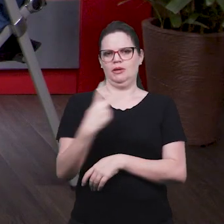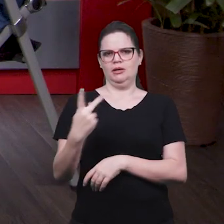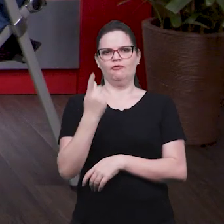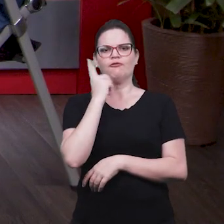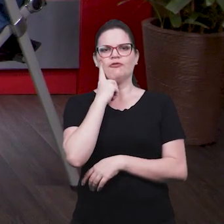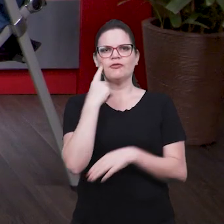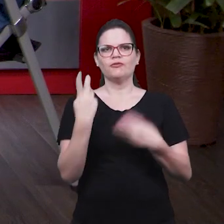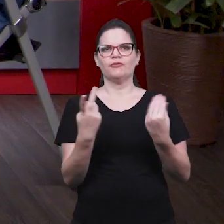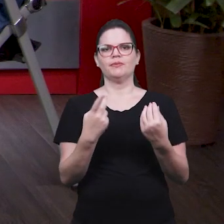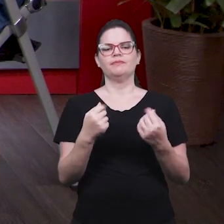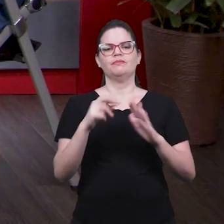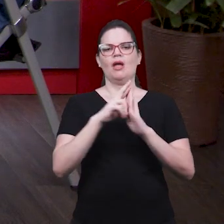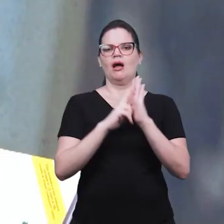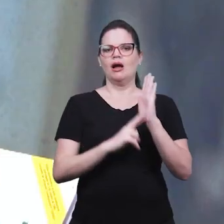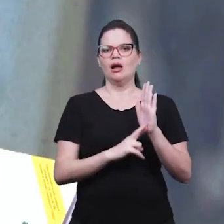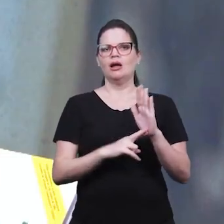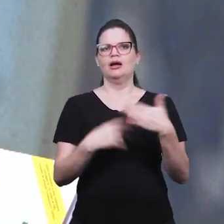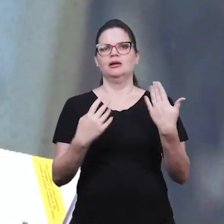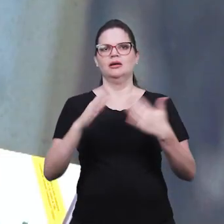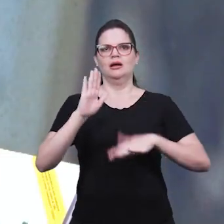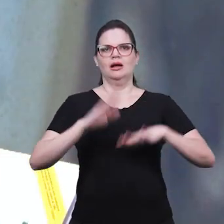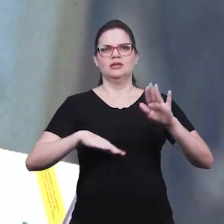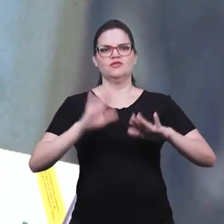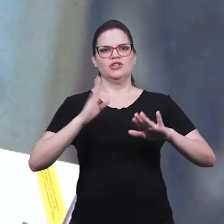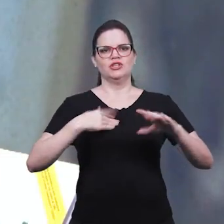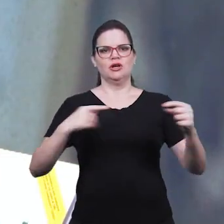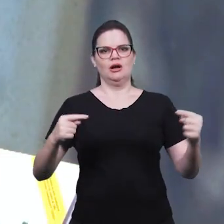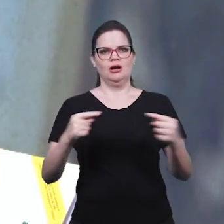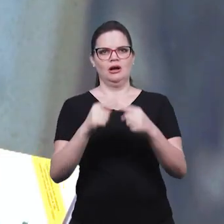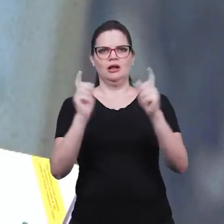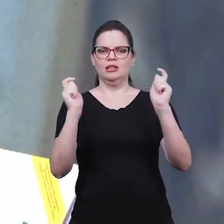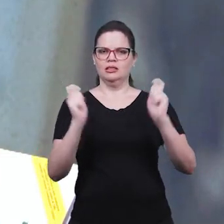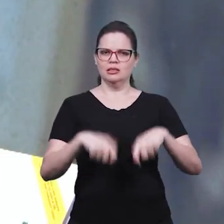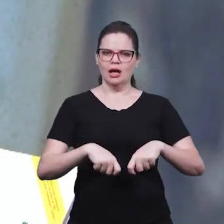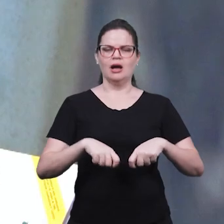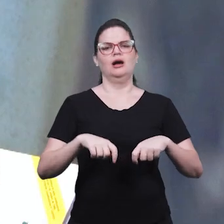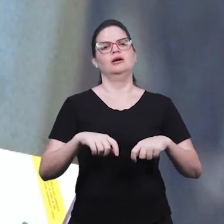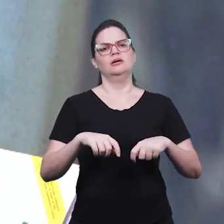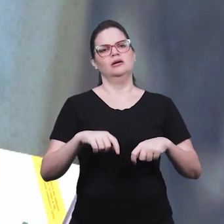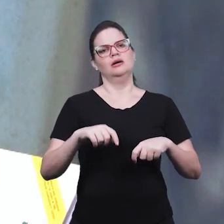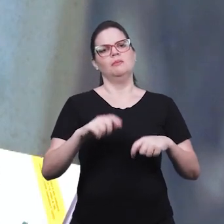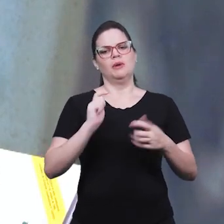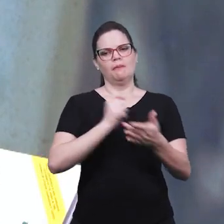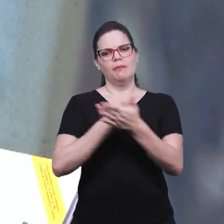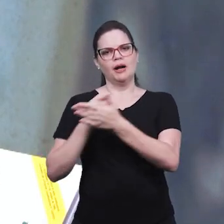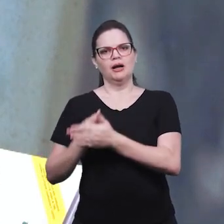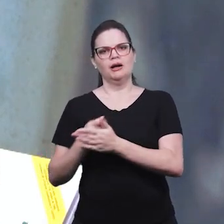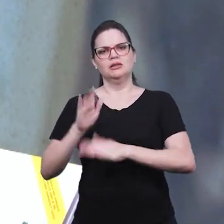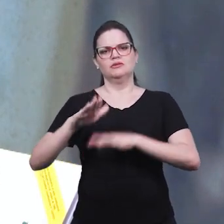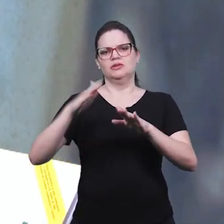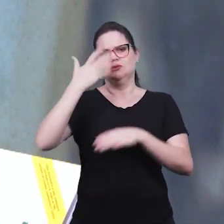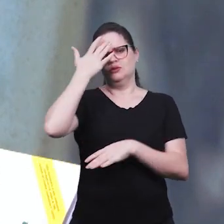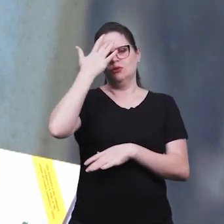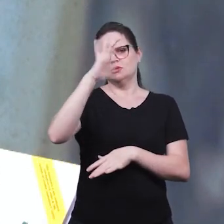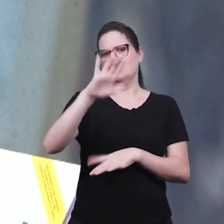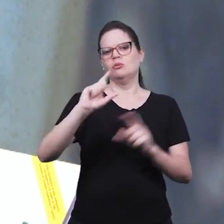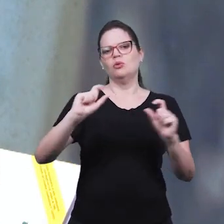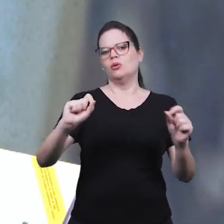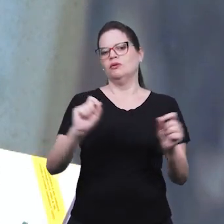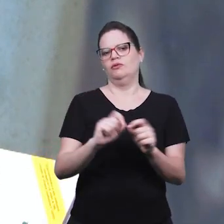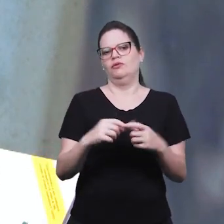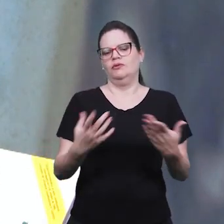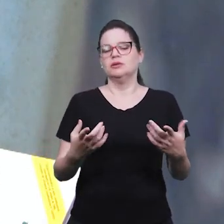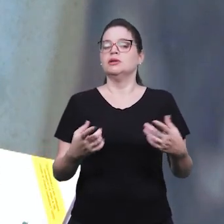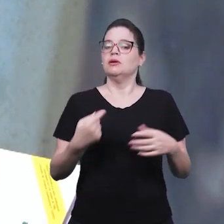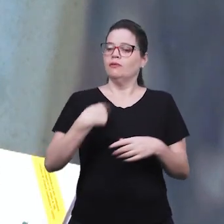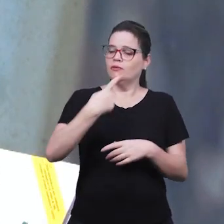no celular, procurar saber as regras, às vezes já enquadrou na regra de transição e às vezes não sabe do que precisa